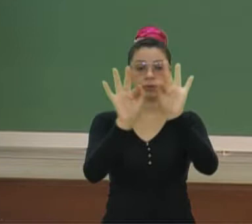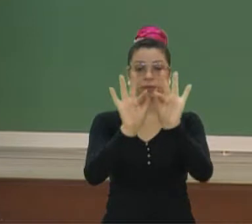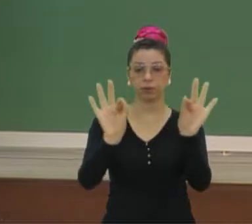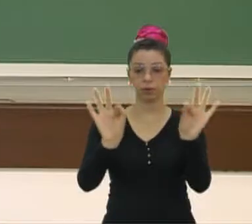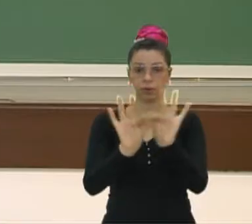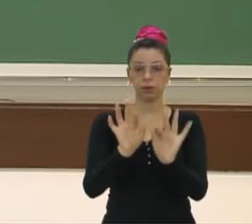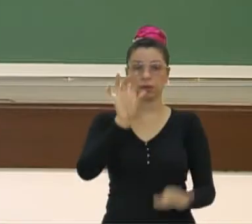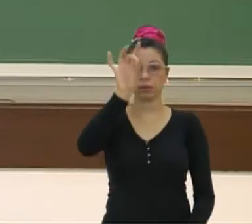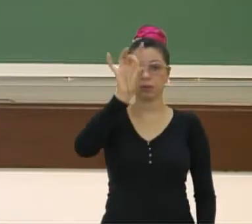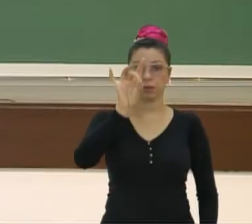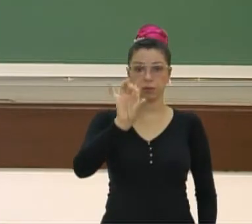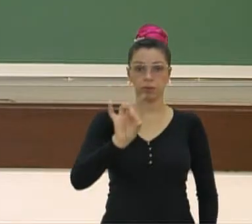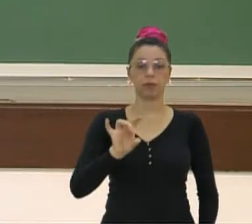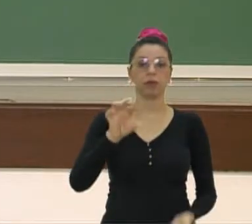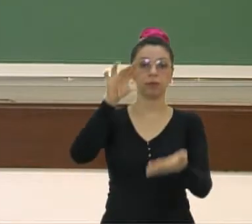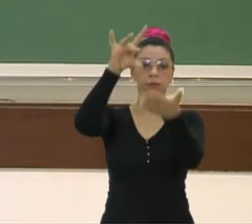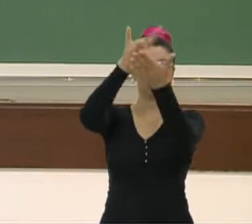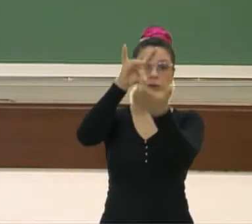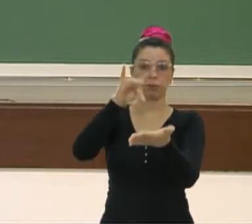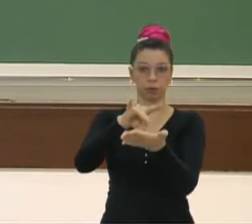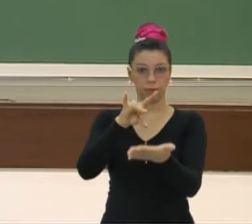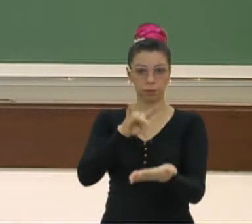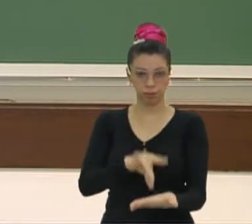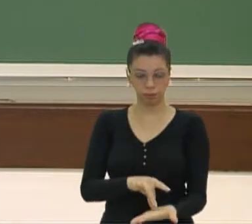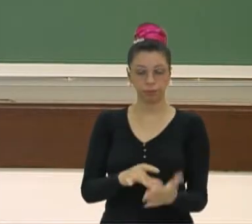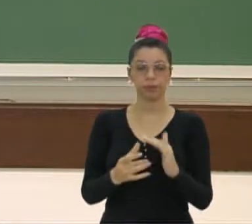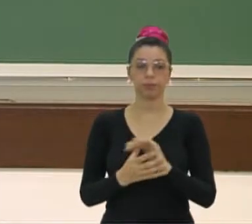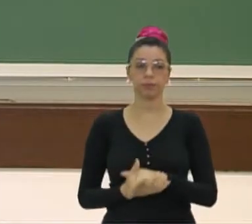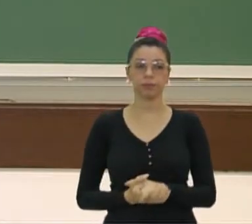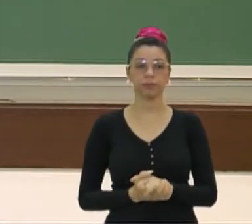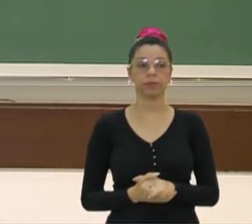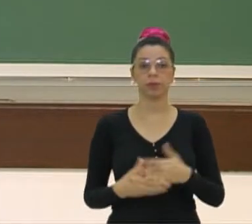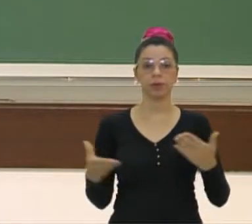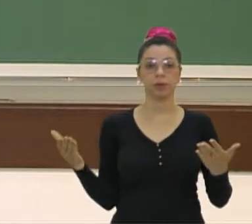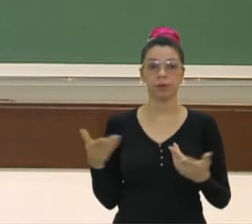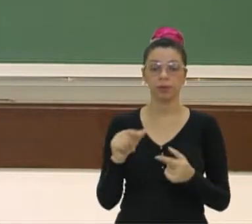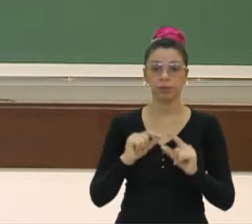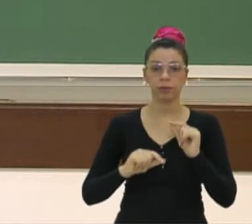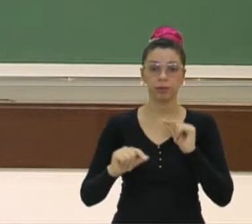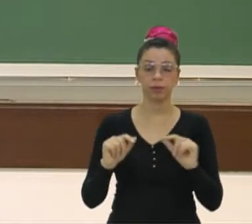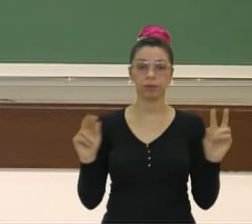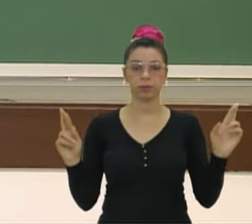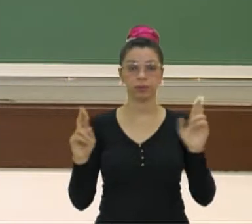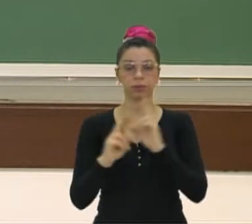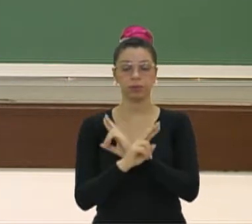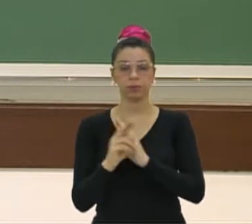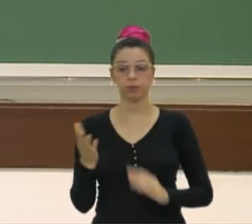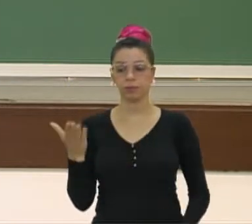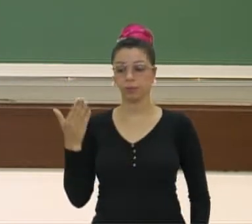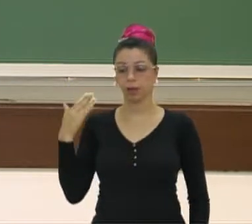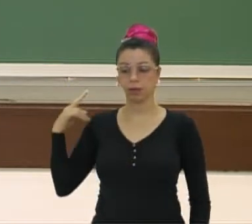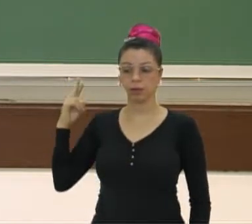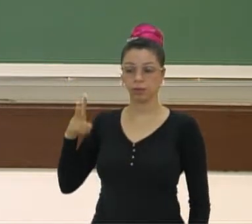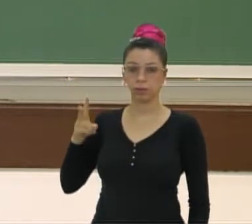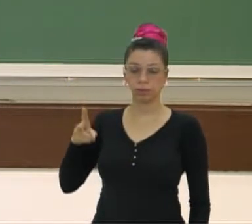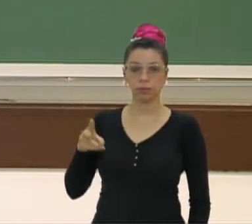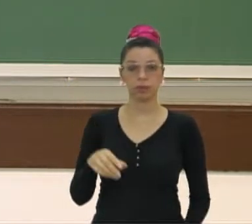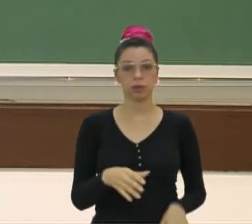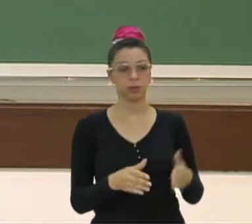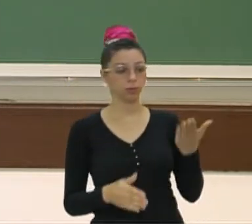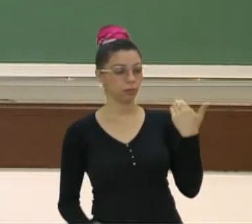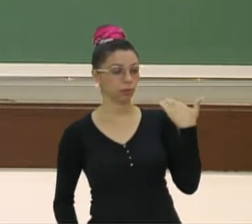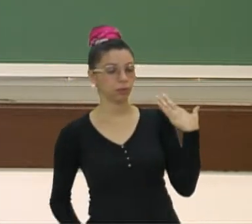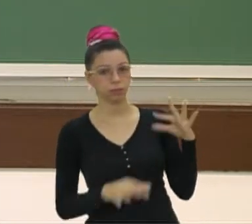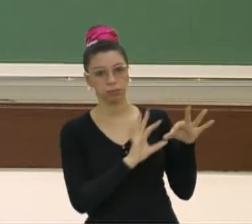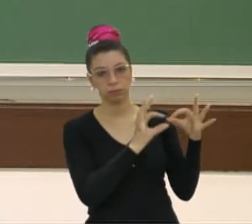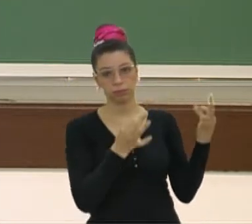com o nosso quadrinho, ok? Agora nós vamos falar sobre a relação passado contínuo e passado